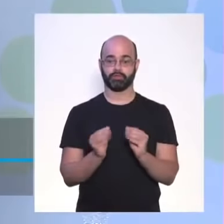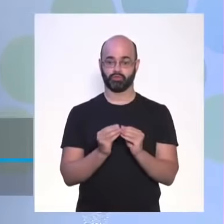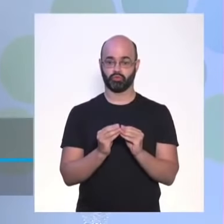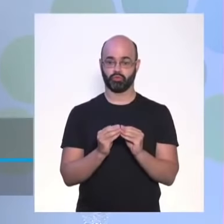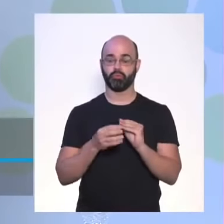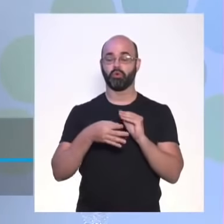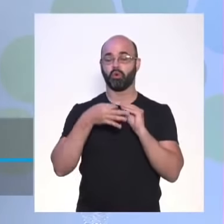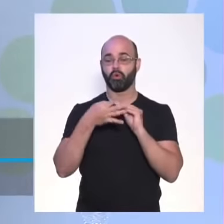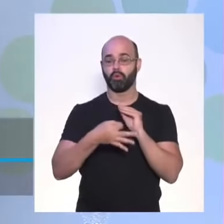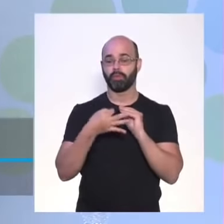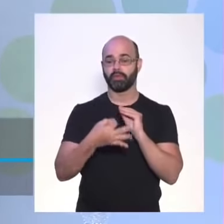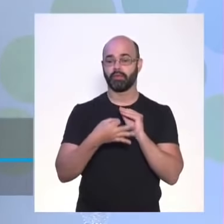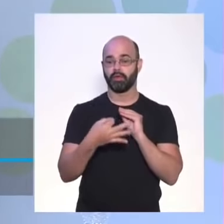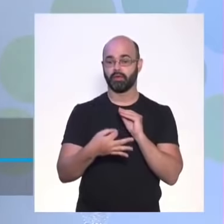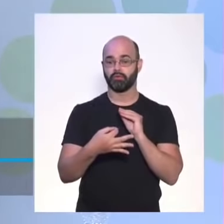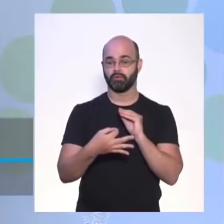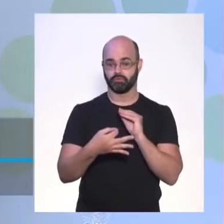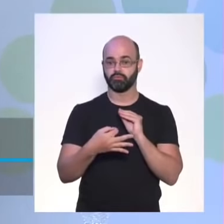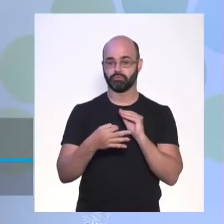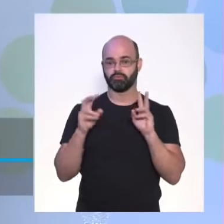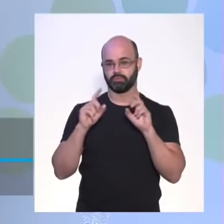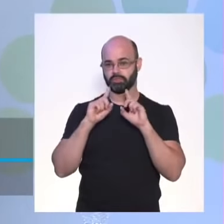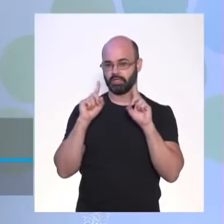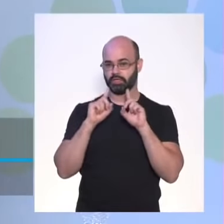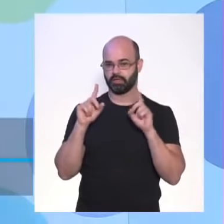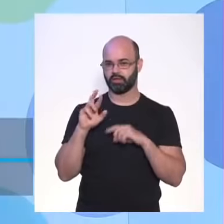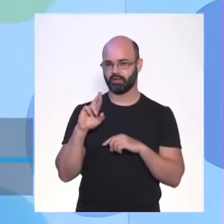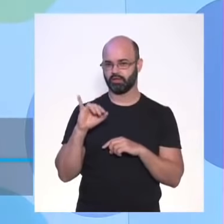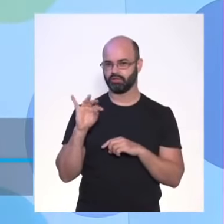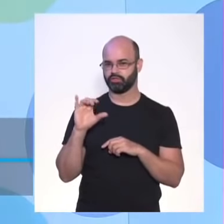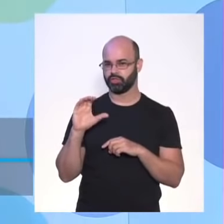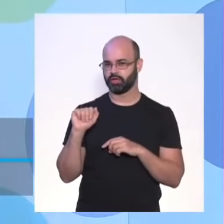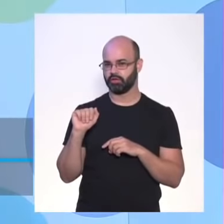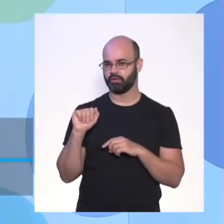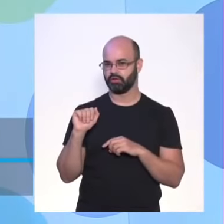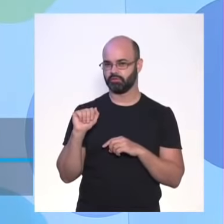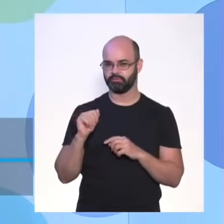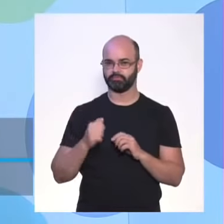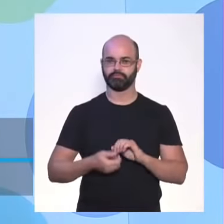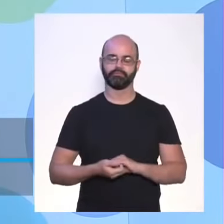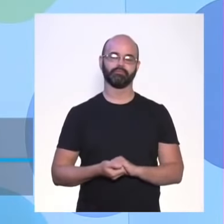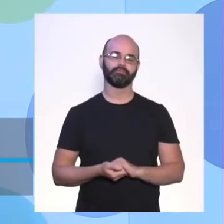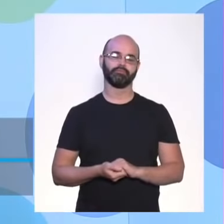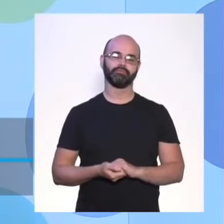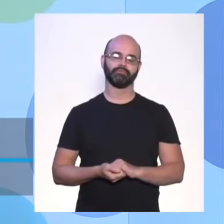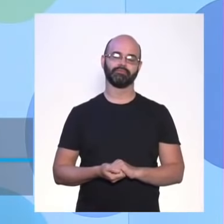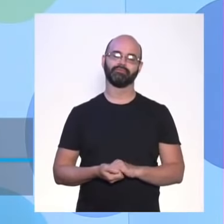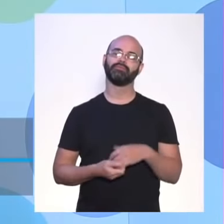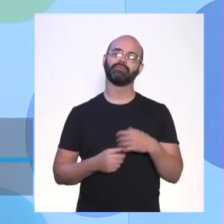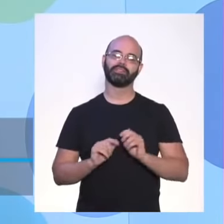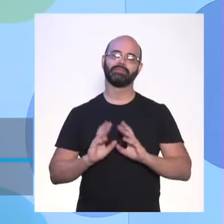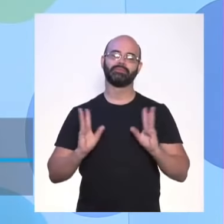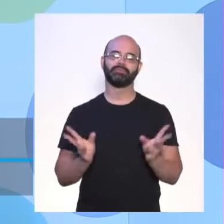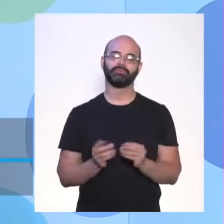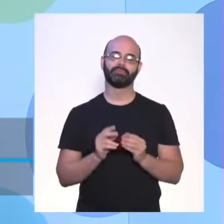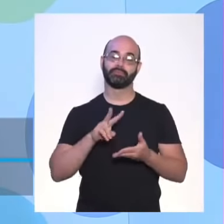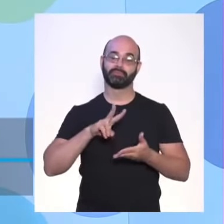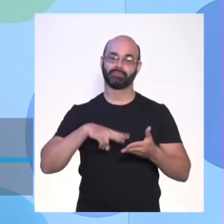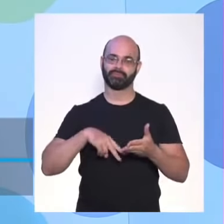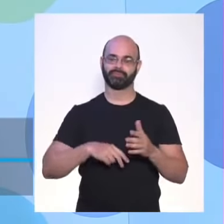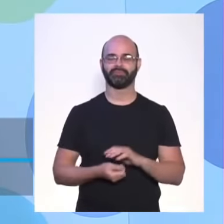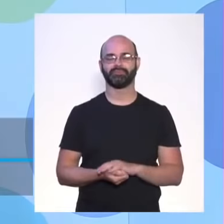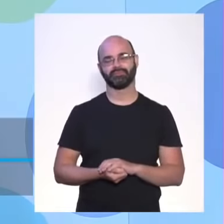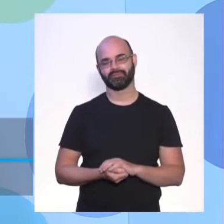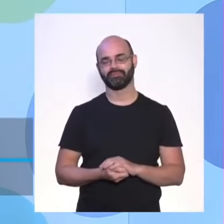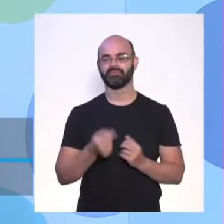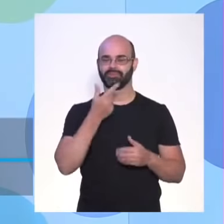comentado tá bom uma crítica muito bem vamos lá vamos um pouquinho aqui do da história do Pequeno Príncipe em resumo né o